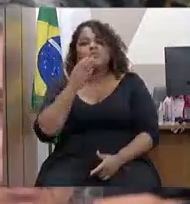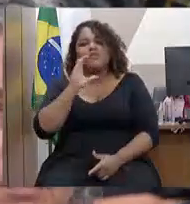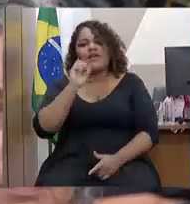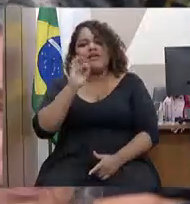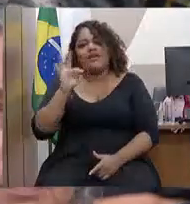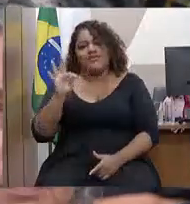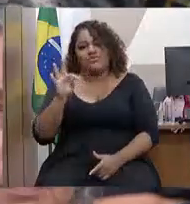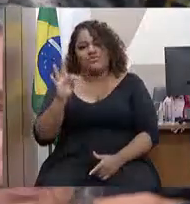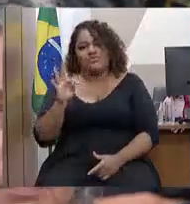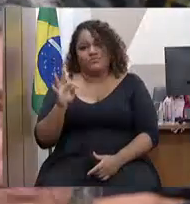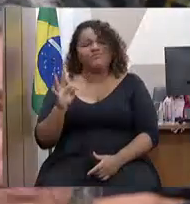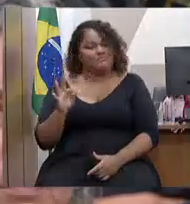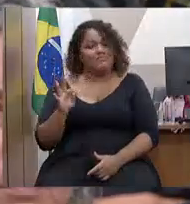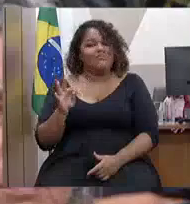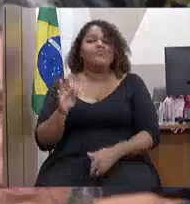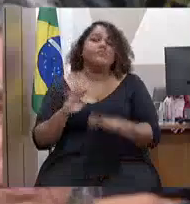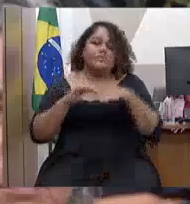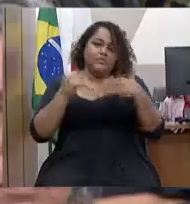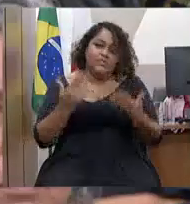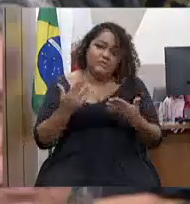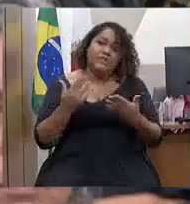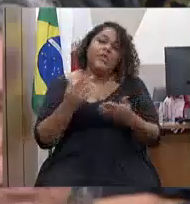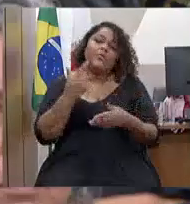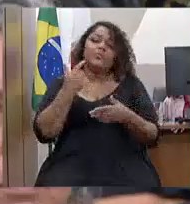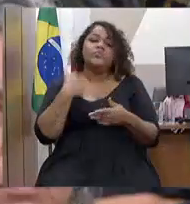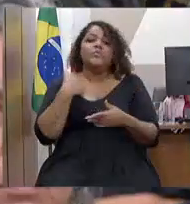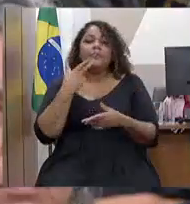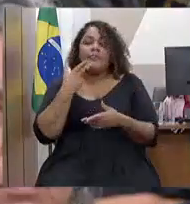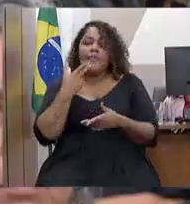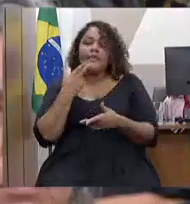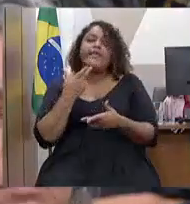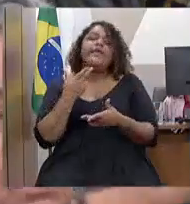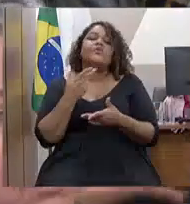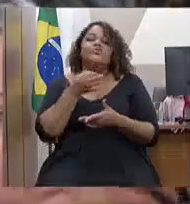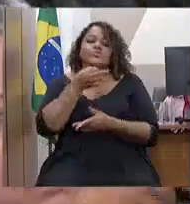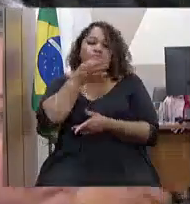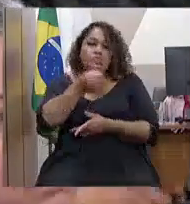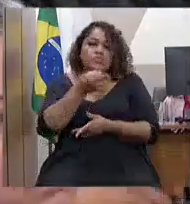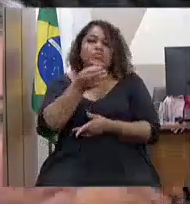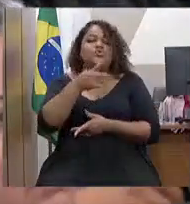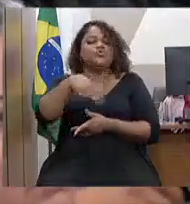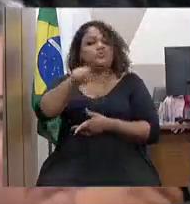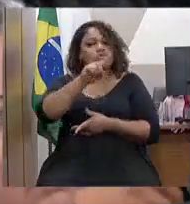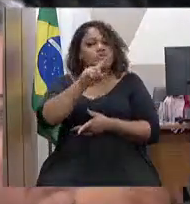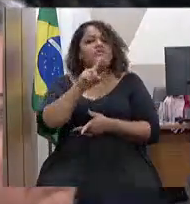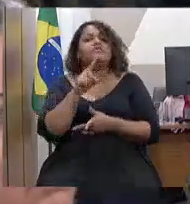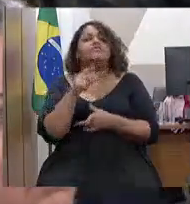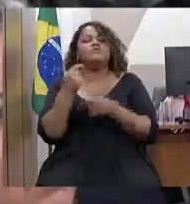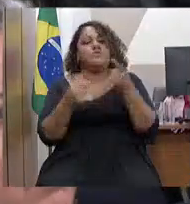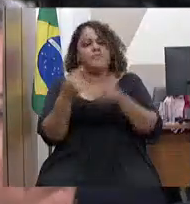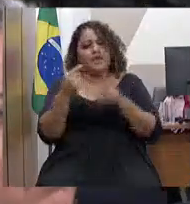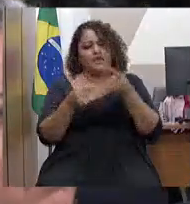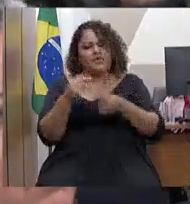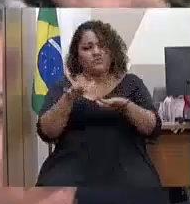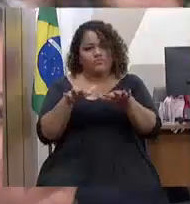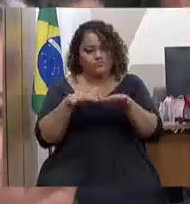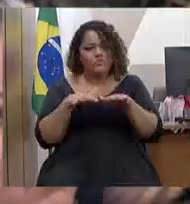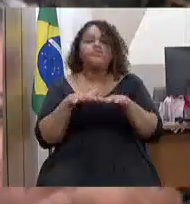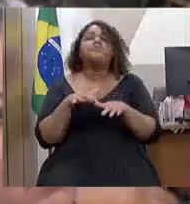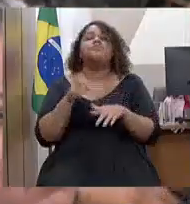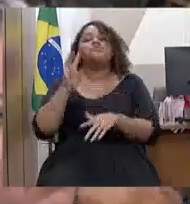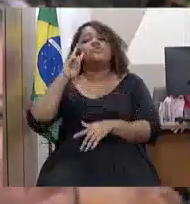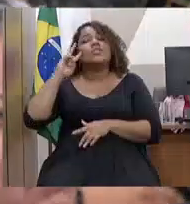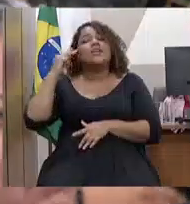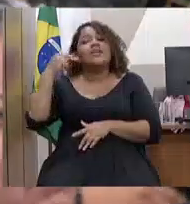de trabalho então deixar aqui para esse nosso debate público a importância desse reconhecimento das doenças e